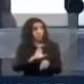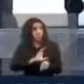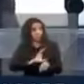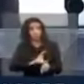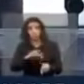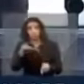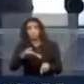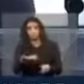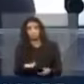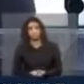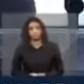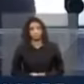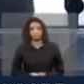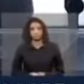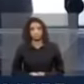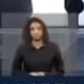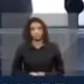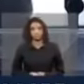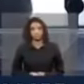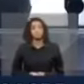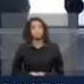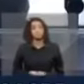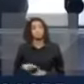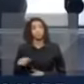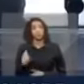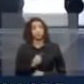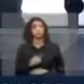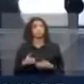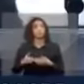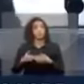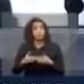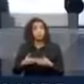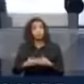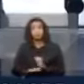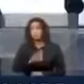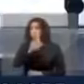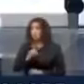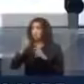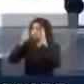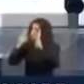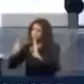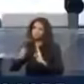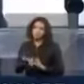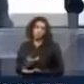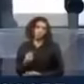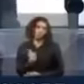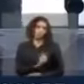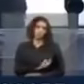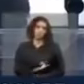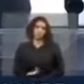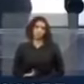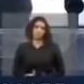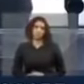constitucional. E requeremos que nosso direito seja respeitado. Não